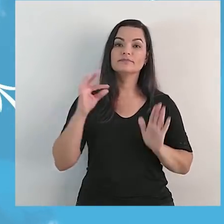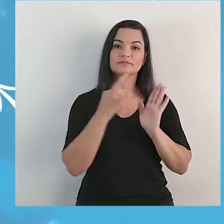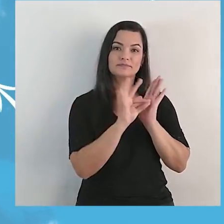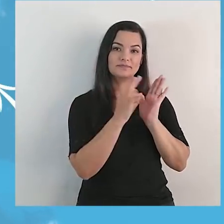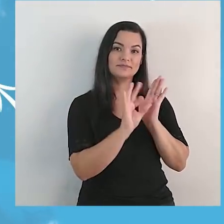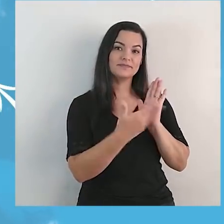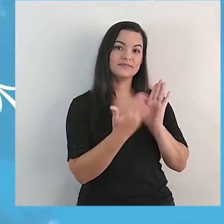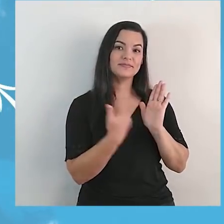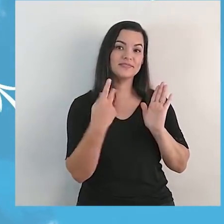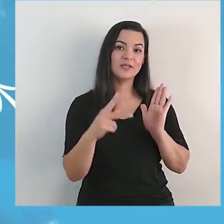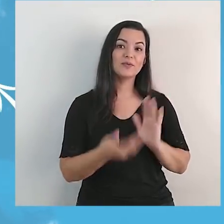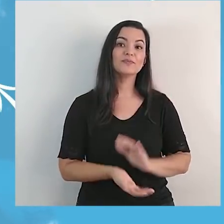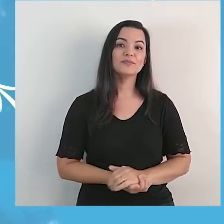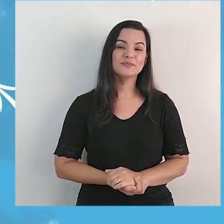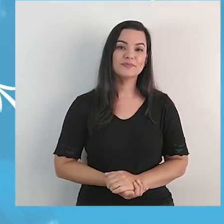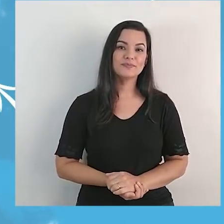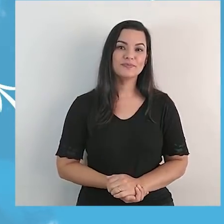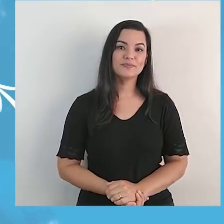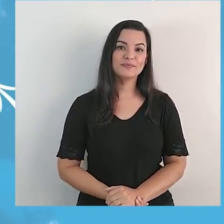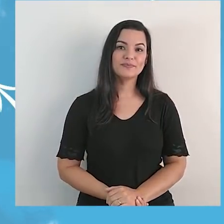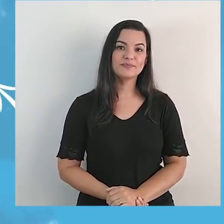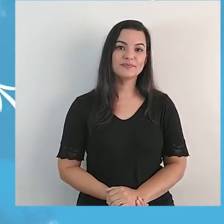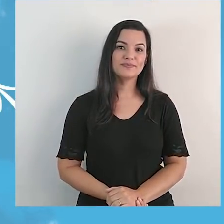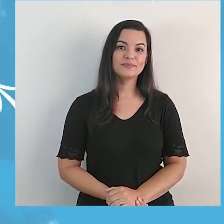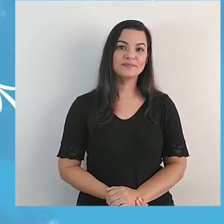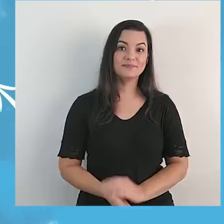e anotem aí no seu caderno.